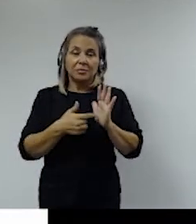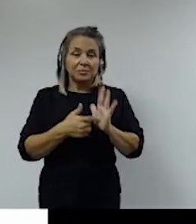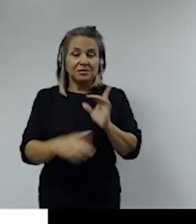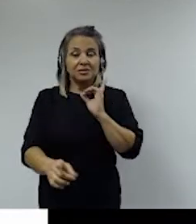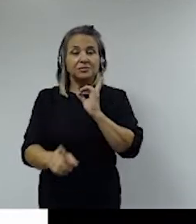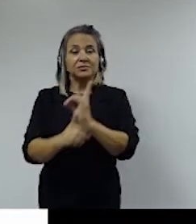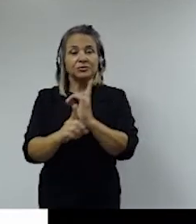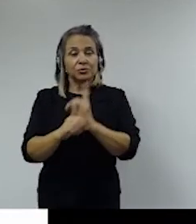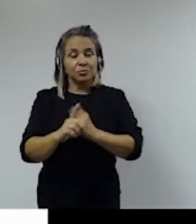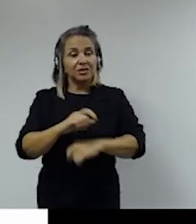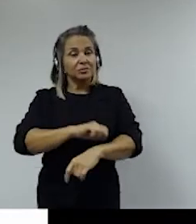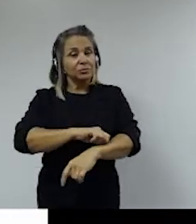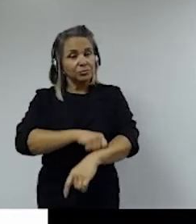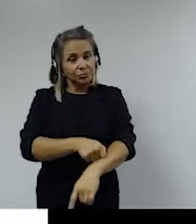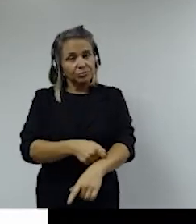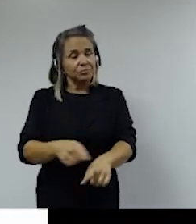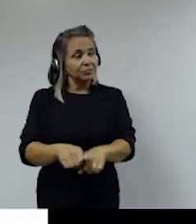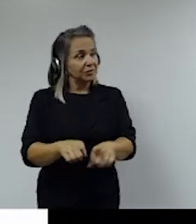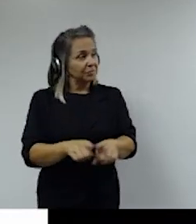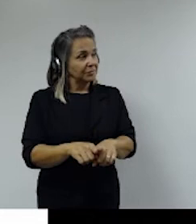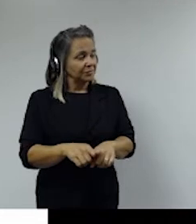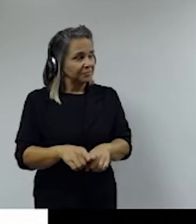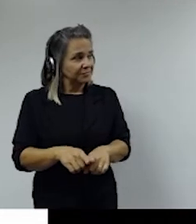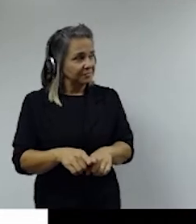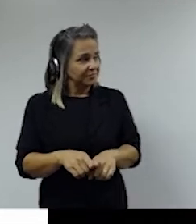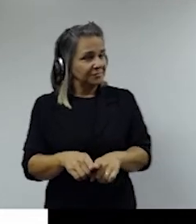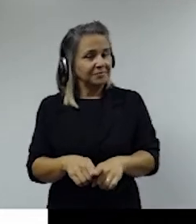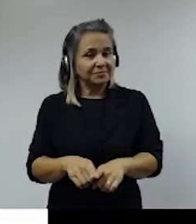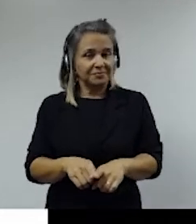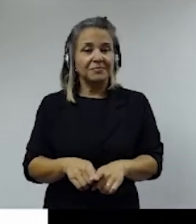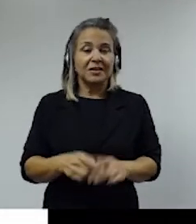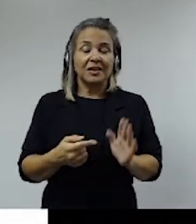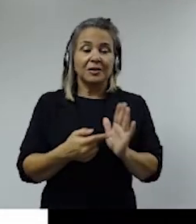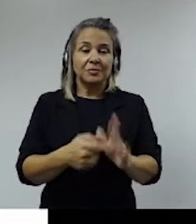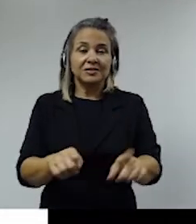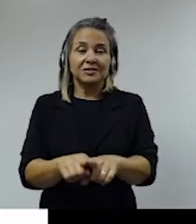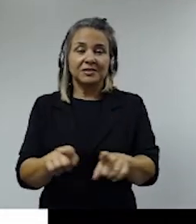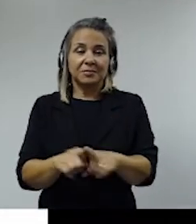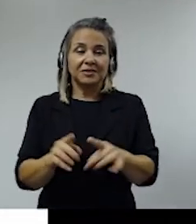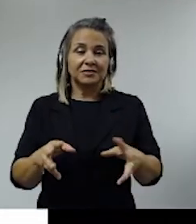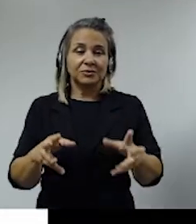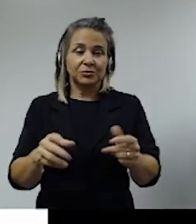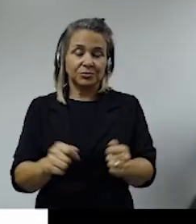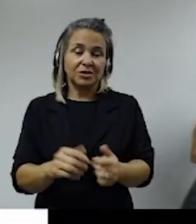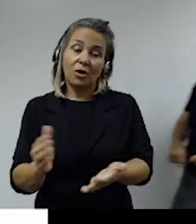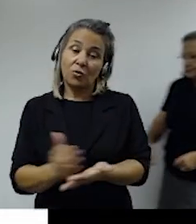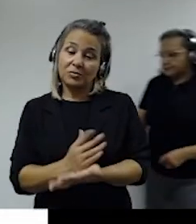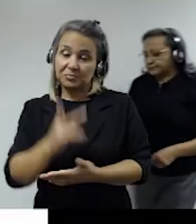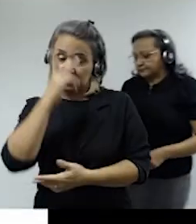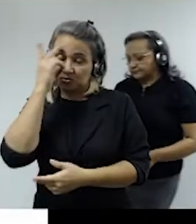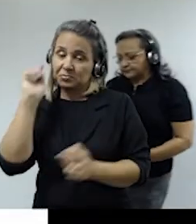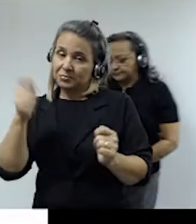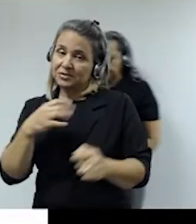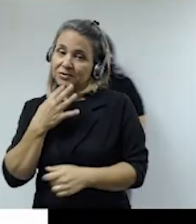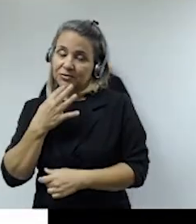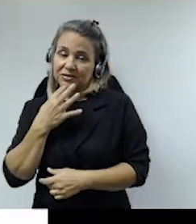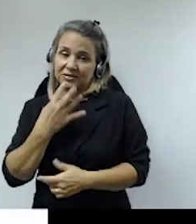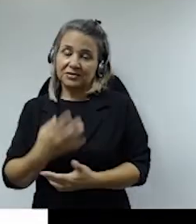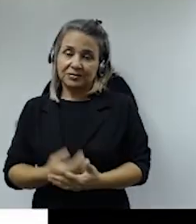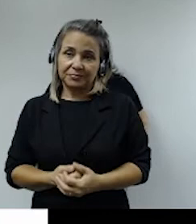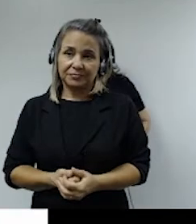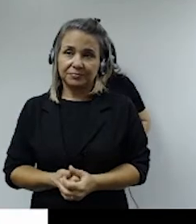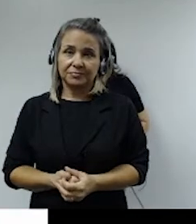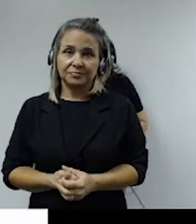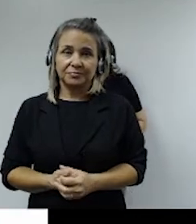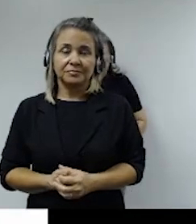maus-tratos, e também um programa que o CNJ está levando adiante, Justiça Presente, talvez muitos conheçam, que tem exatamente investido muito